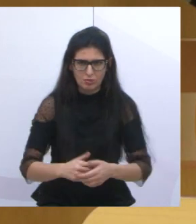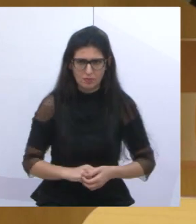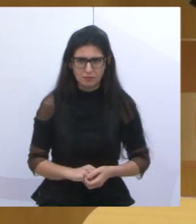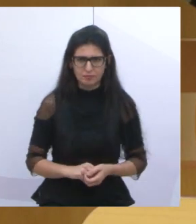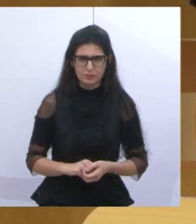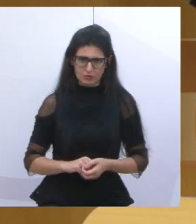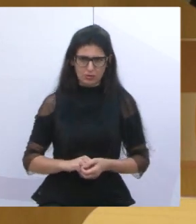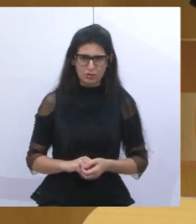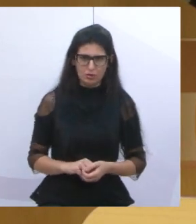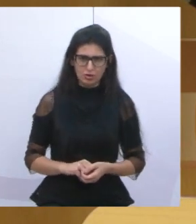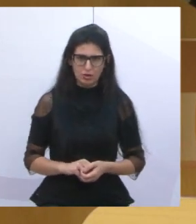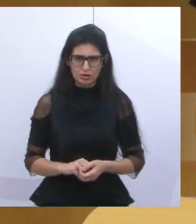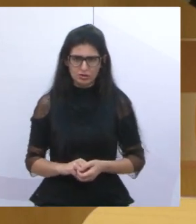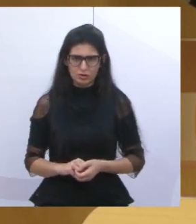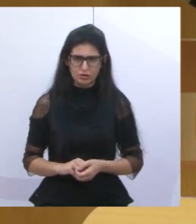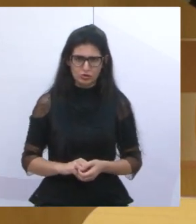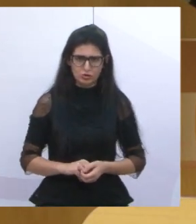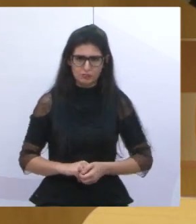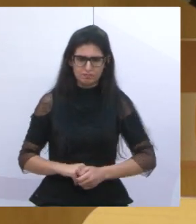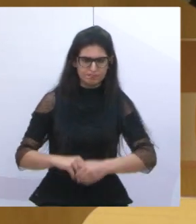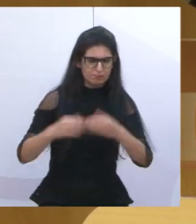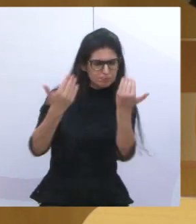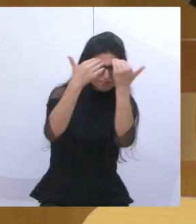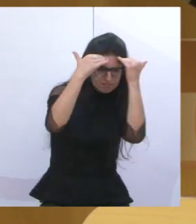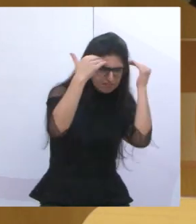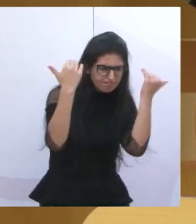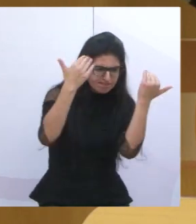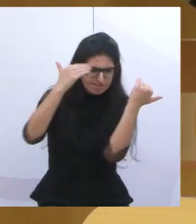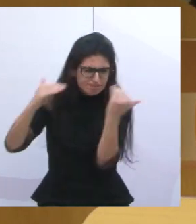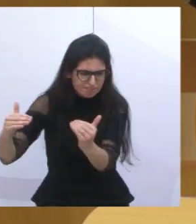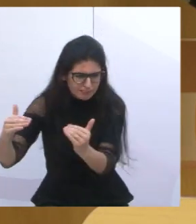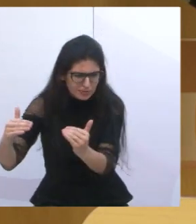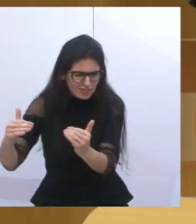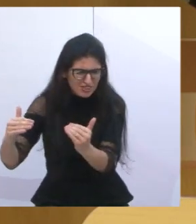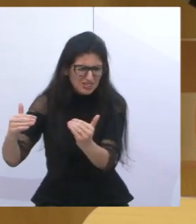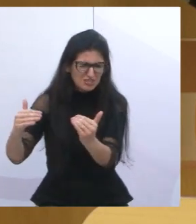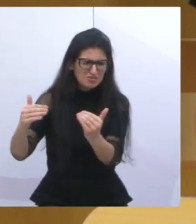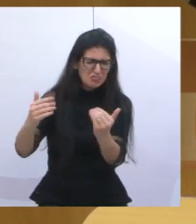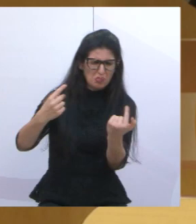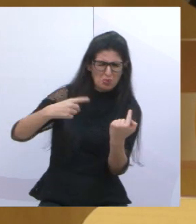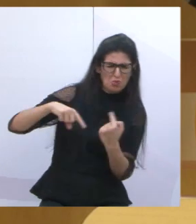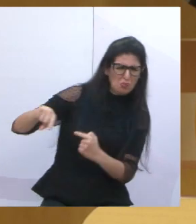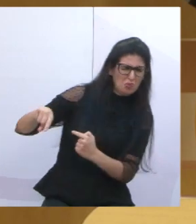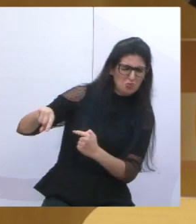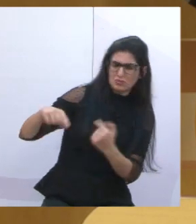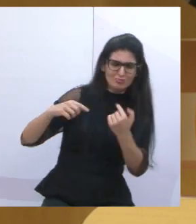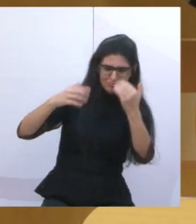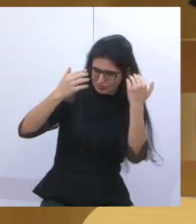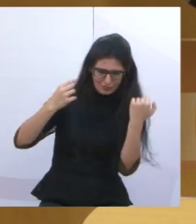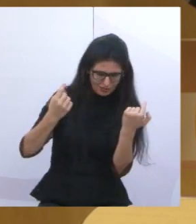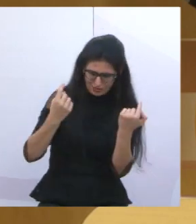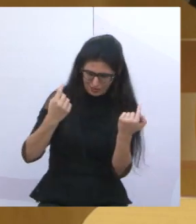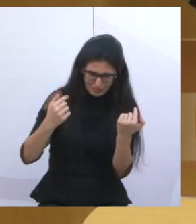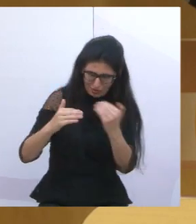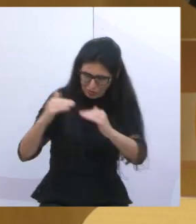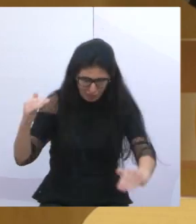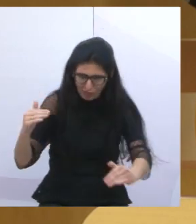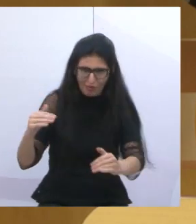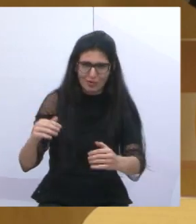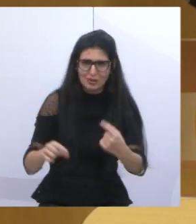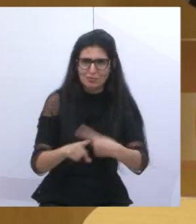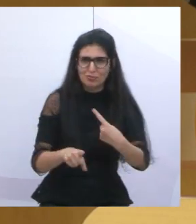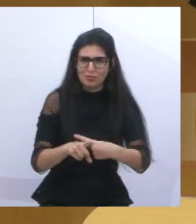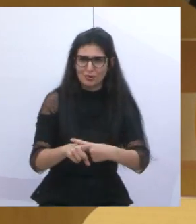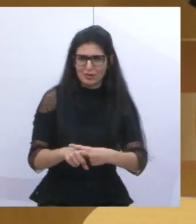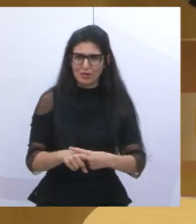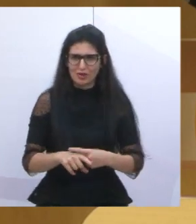ilegabilidade desses planos, pois entende que há cobrança de tributo disfarçado de preço público, sendo tais